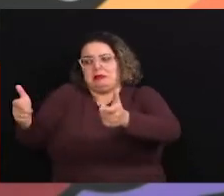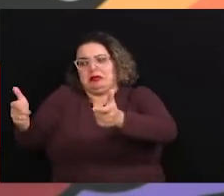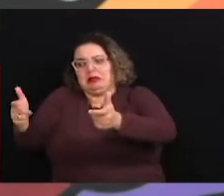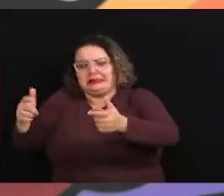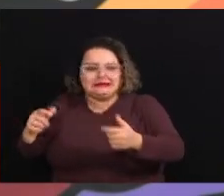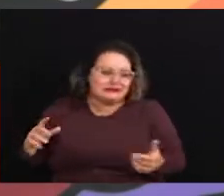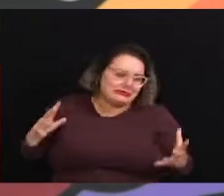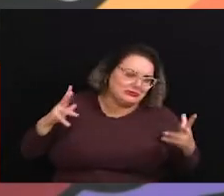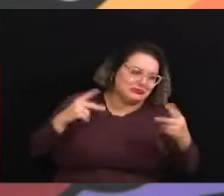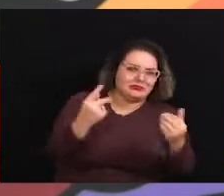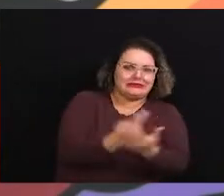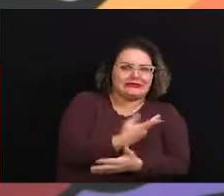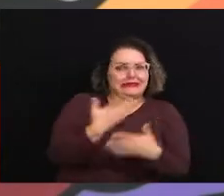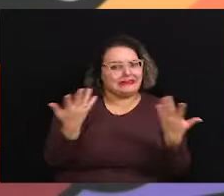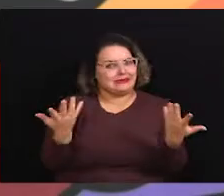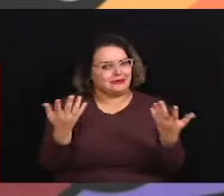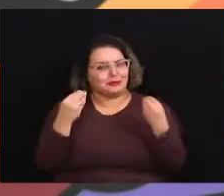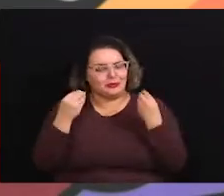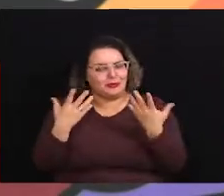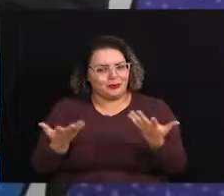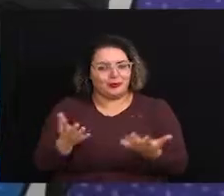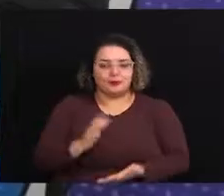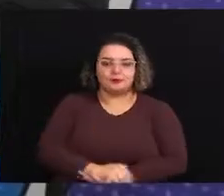dar tudo errado, desandar essa receita.